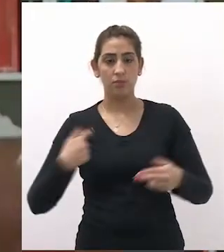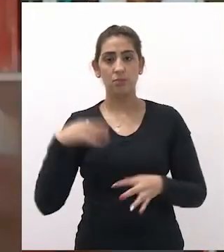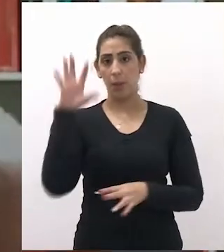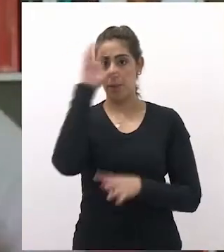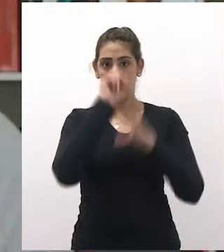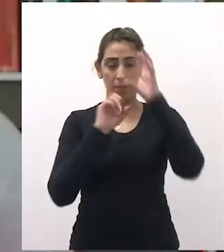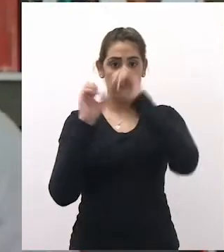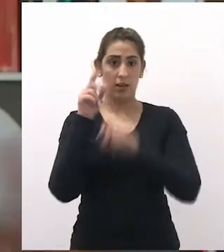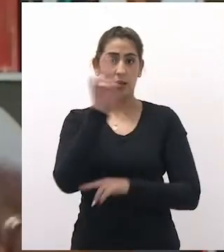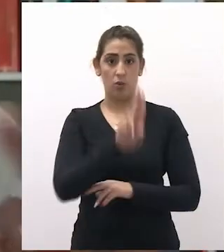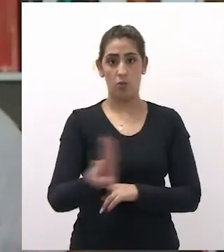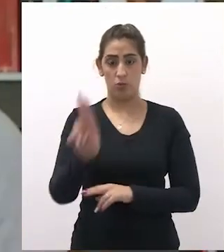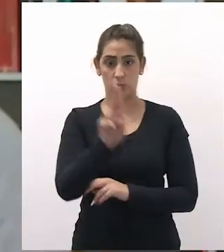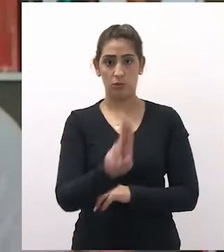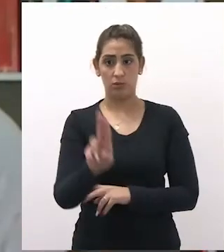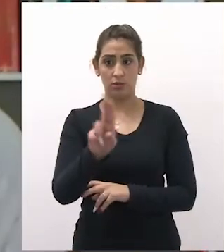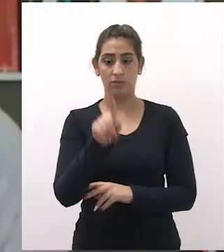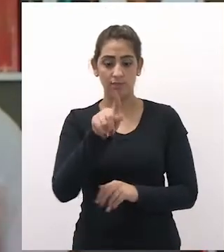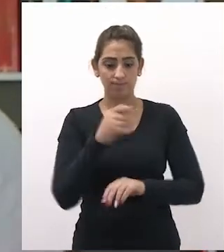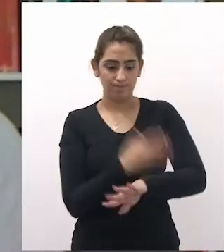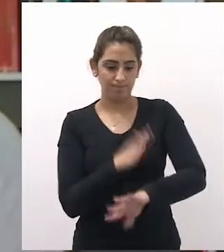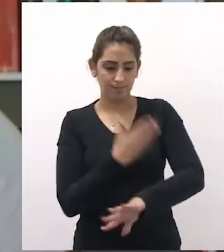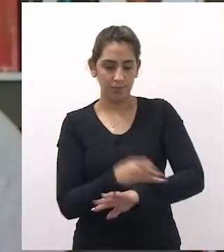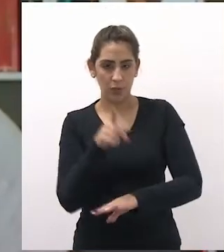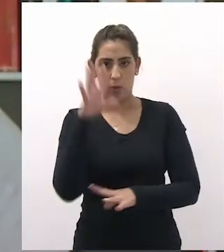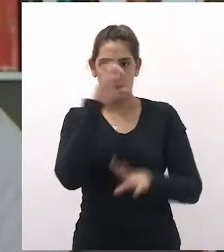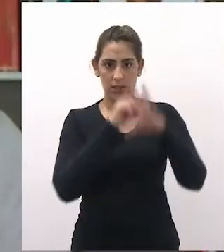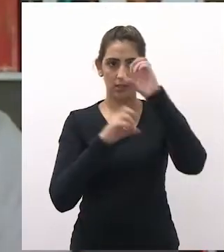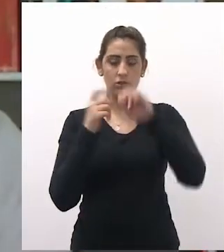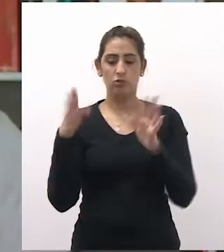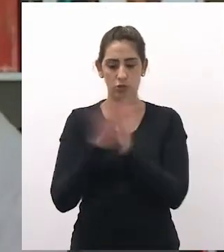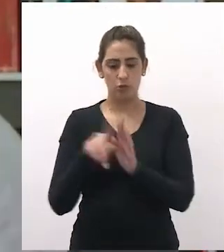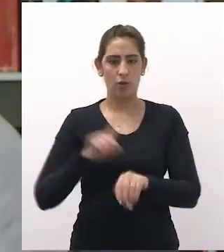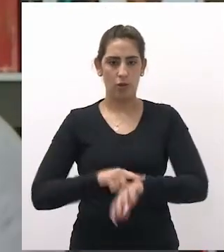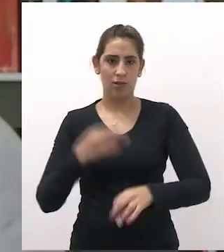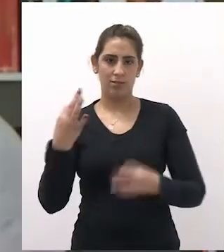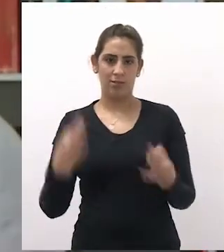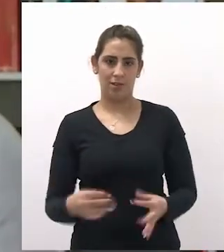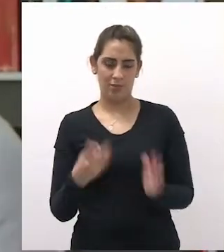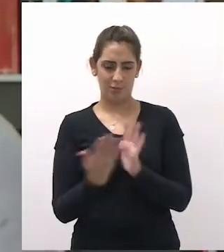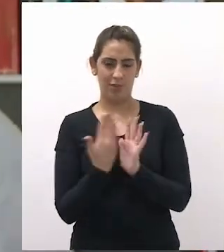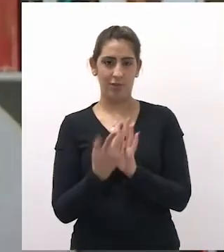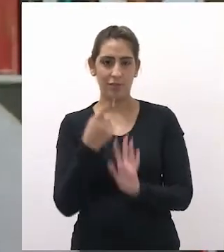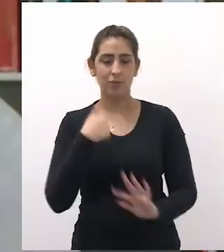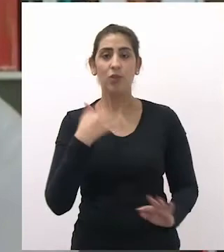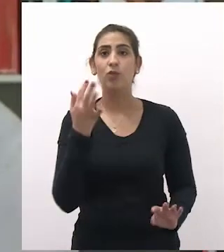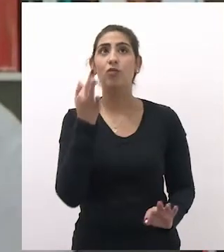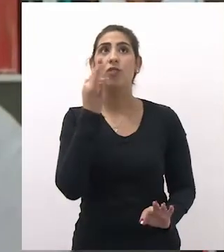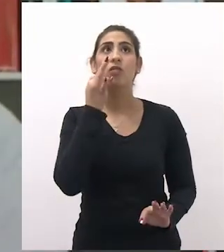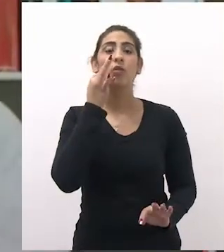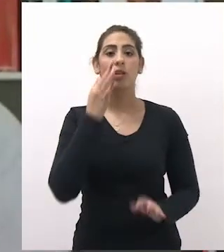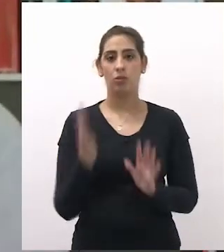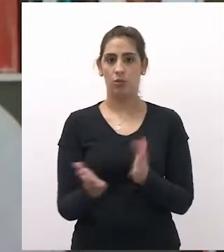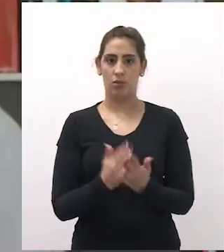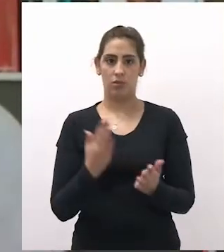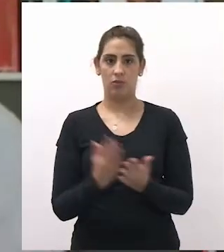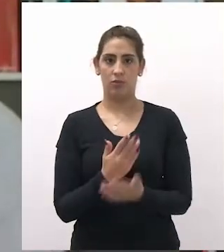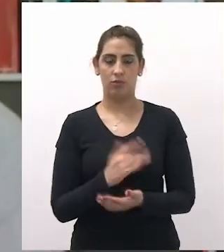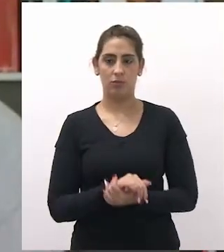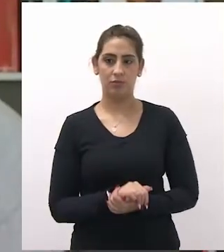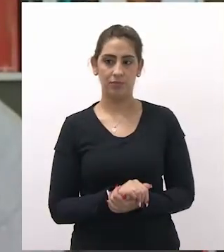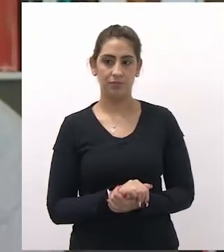para usar, para exercitar esse aprendizado. Então, chegou na hora certa. Então, esse é meu favoritão, A Cor Púrpura, da Alice